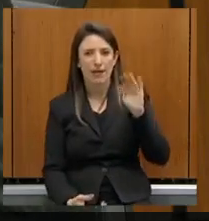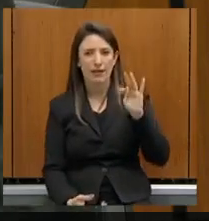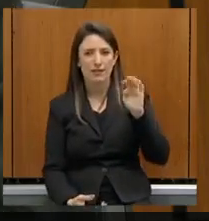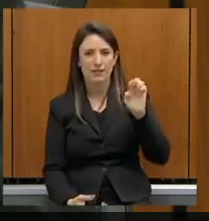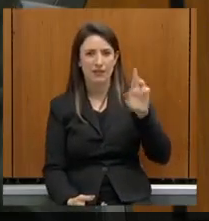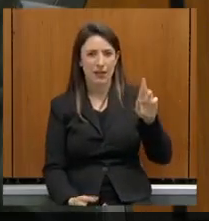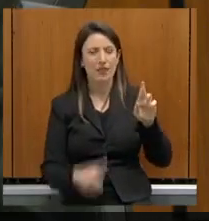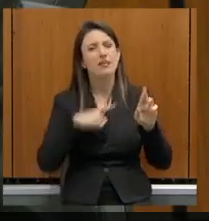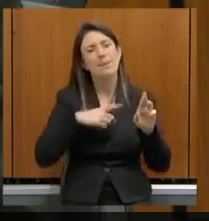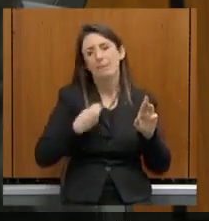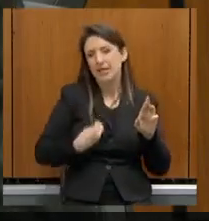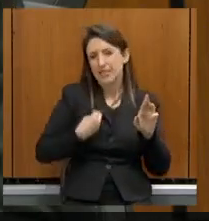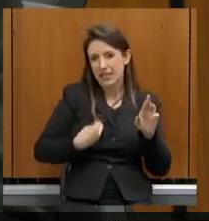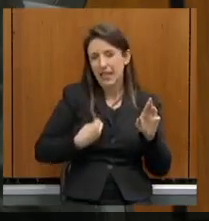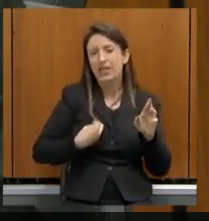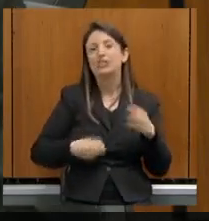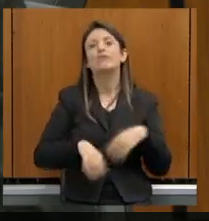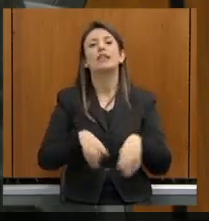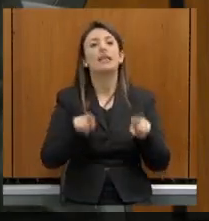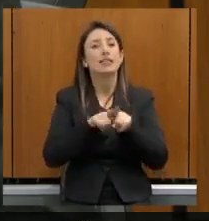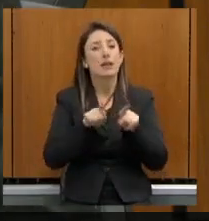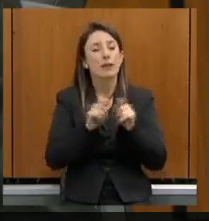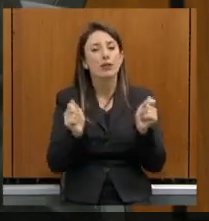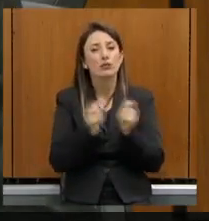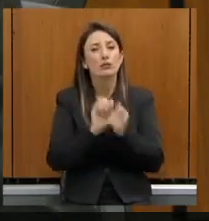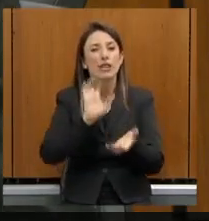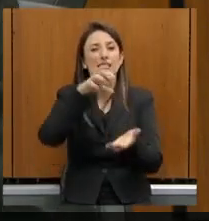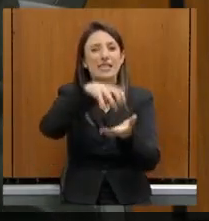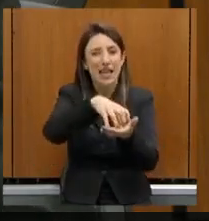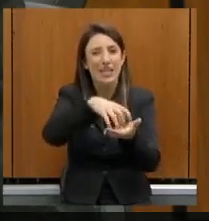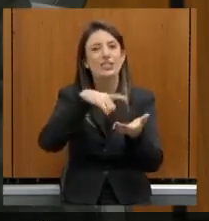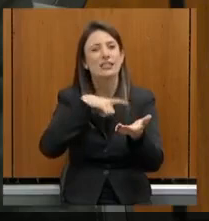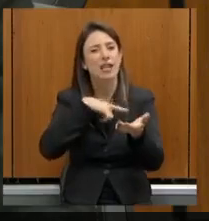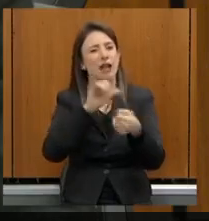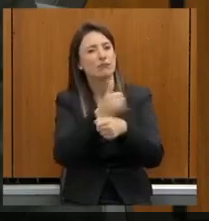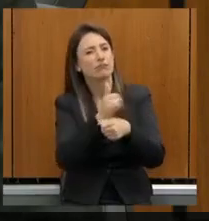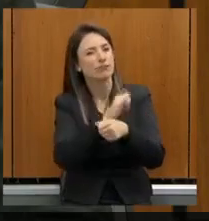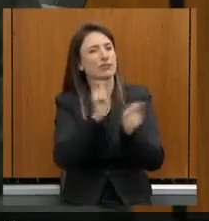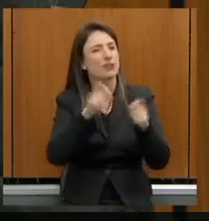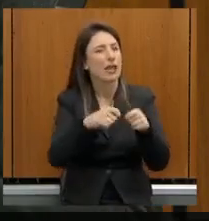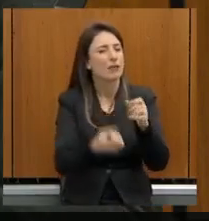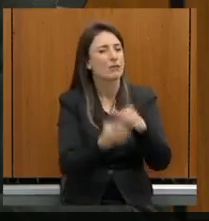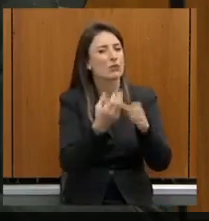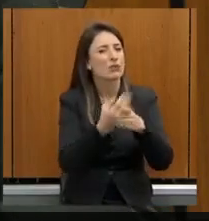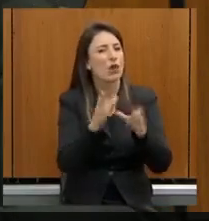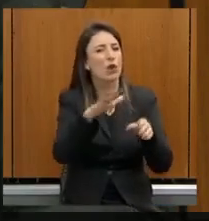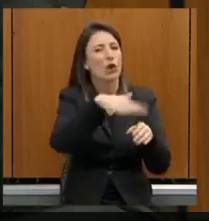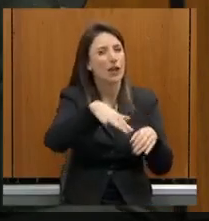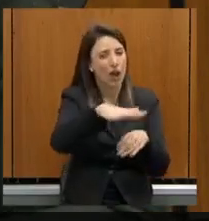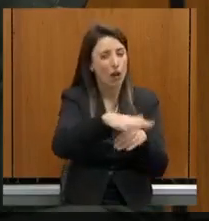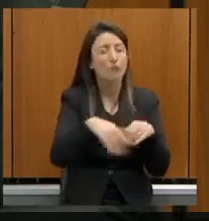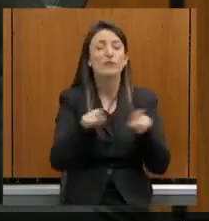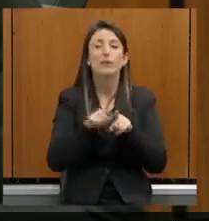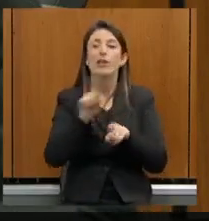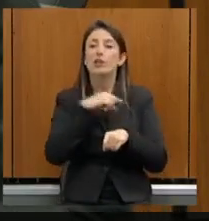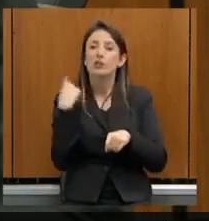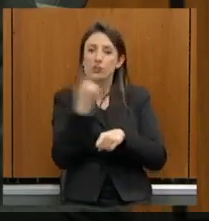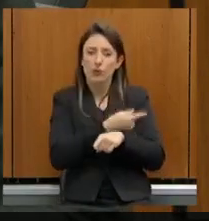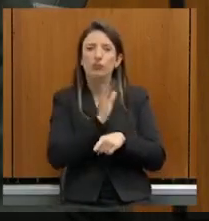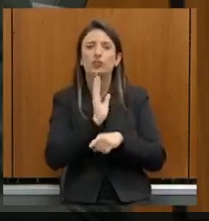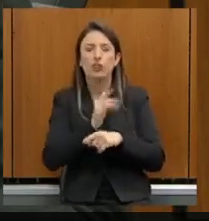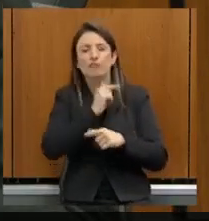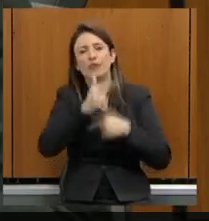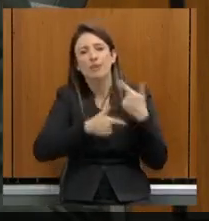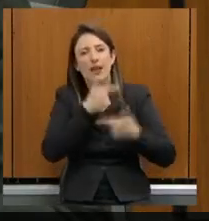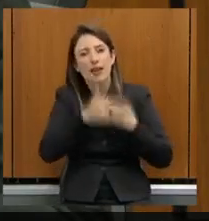e também com a SEDE que tem os arranjos produtivos locais e nós já estamos trabalhando na